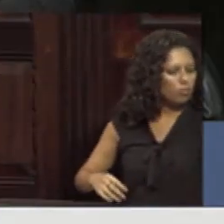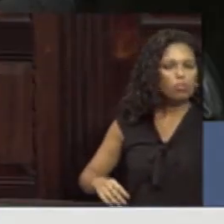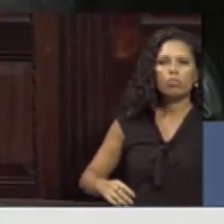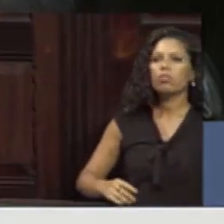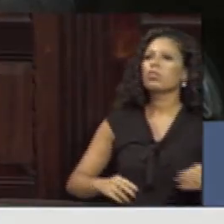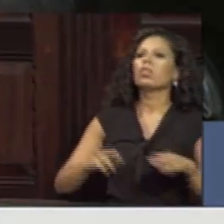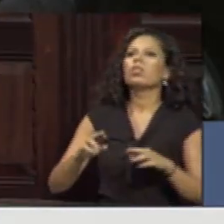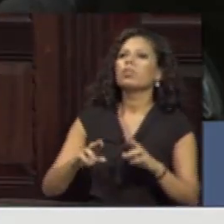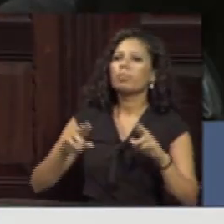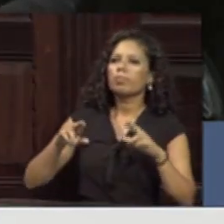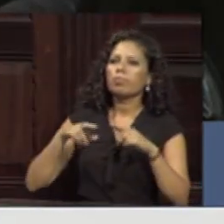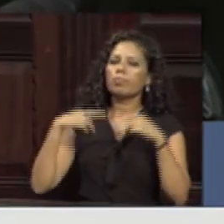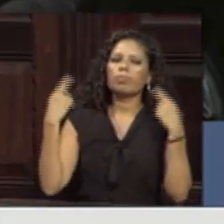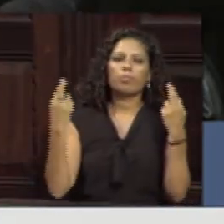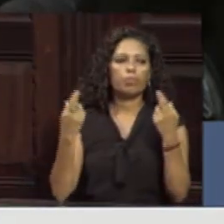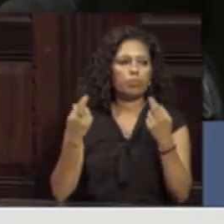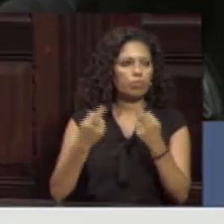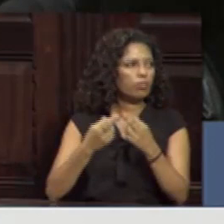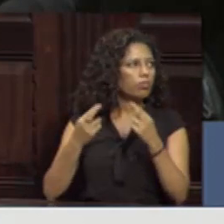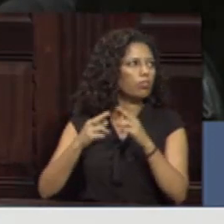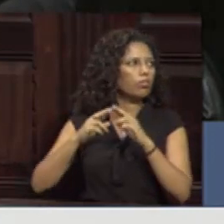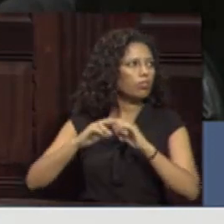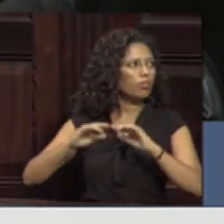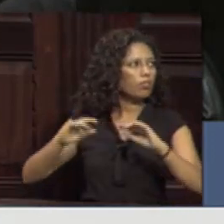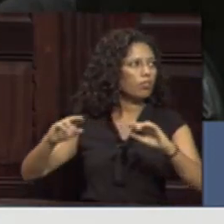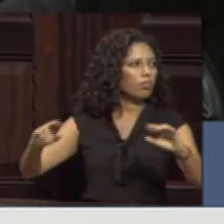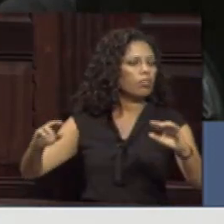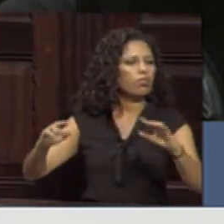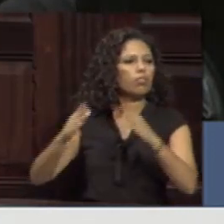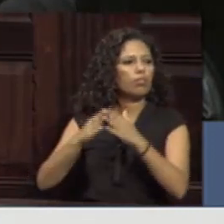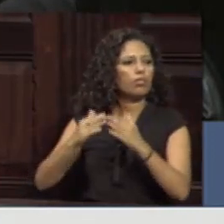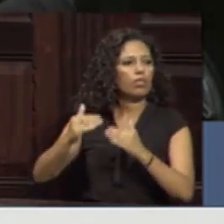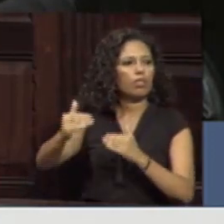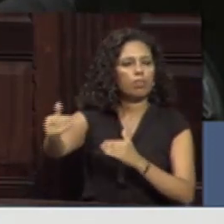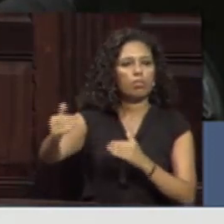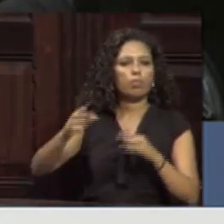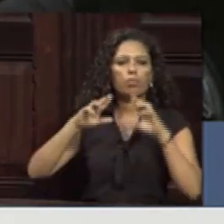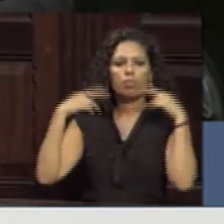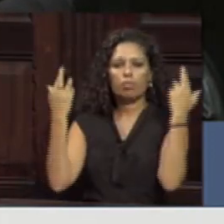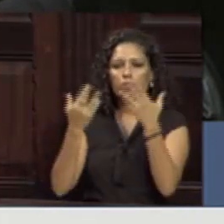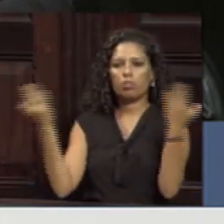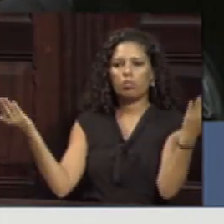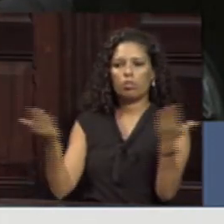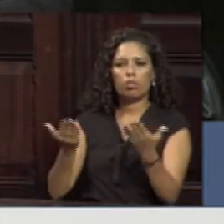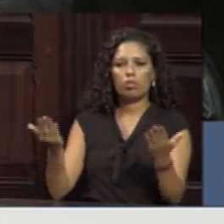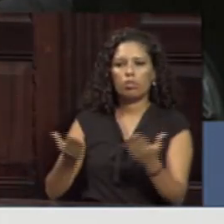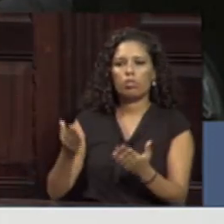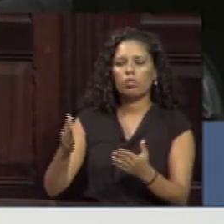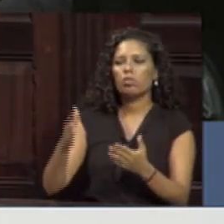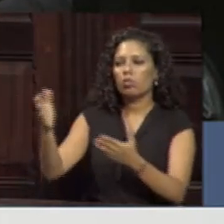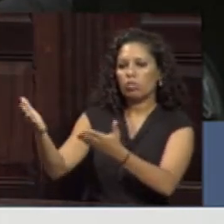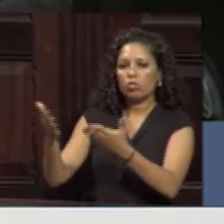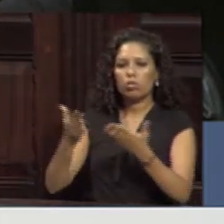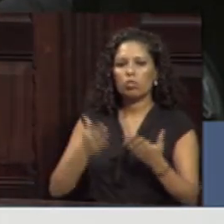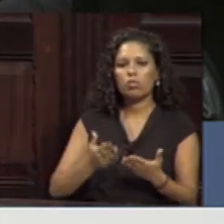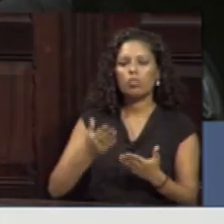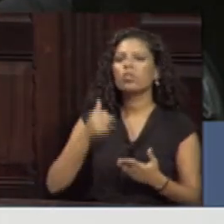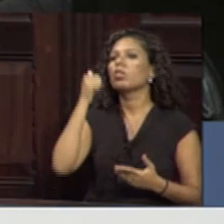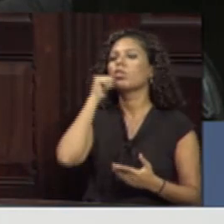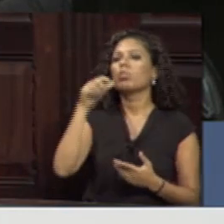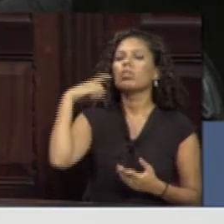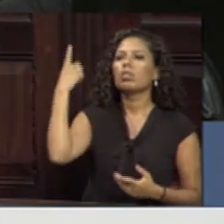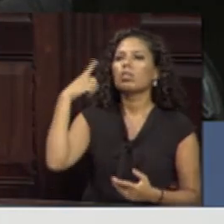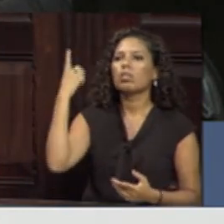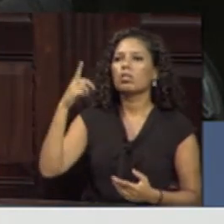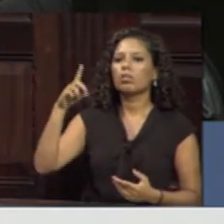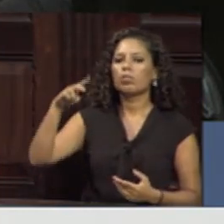Havendo o número legal e sob a proteção de Deus, iniciamos os nossos trabalhos. Está aberta a sessão. A presidência convida a nobre deputada Marta Rocha para fazer